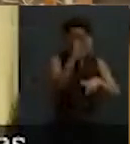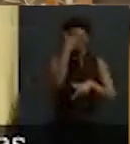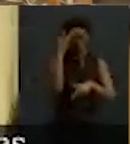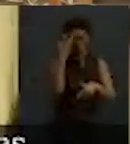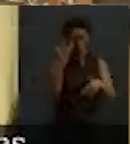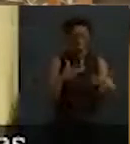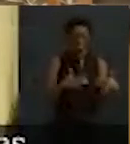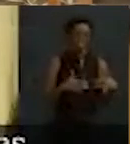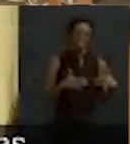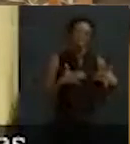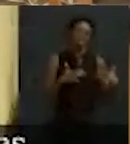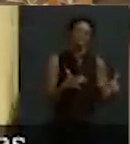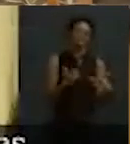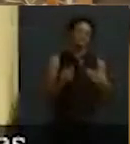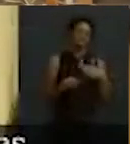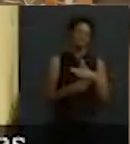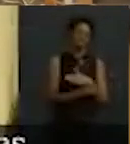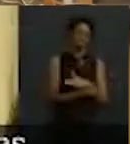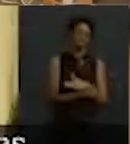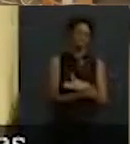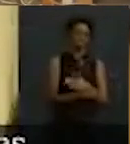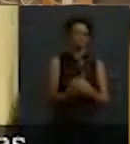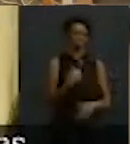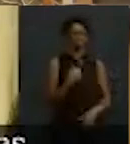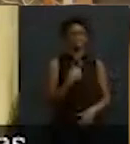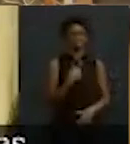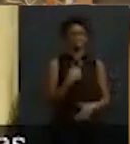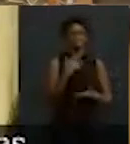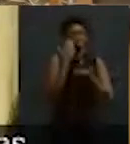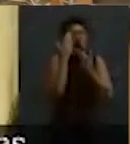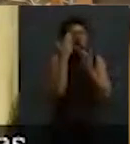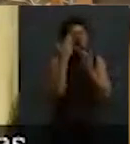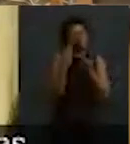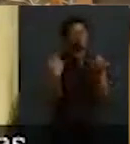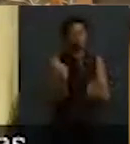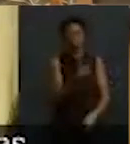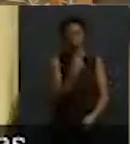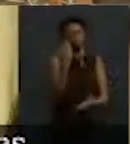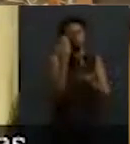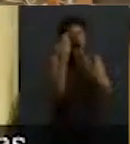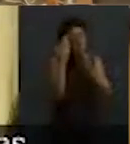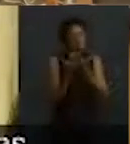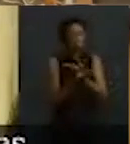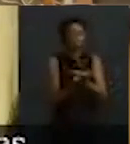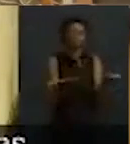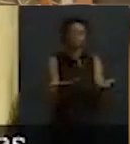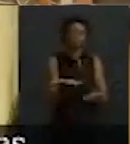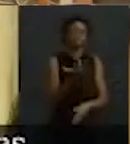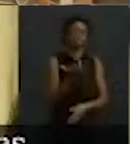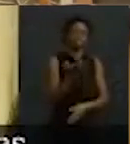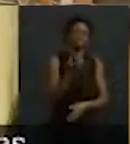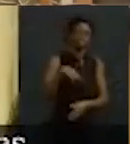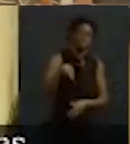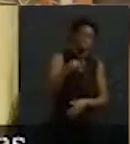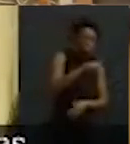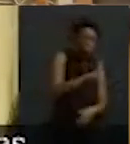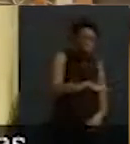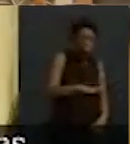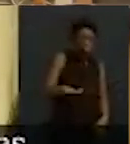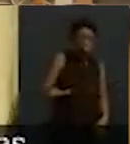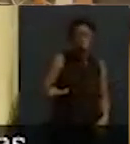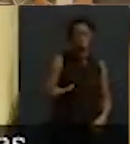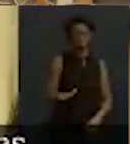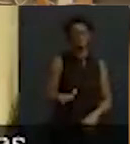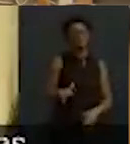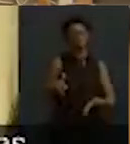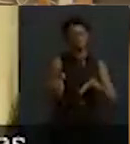de si, que se dedicaram. Então, nós somos muito gratos a vocês e desejamos que todas as crianças sigam